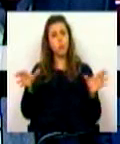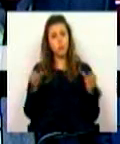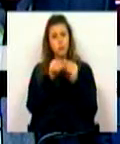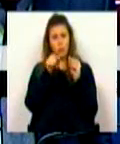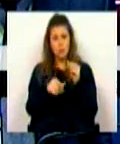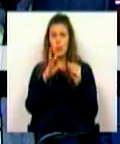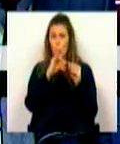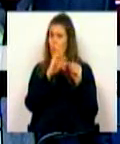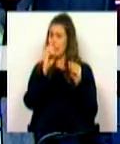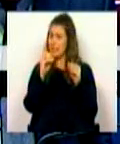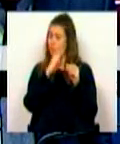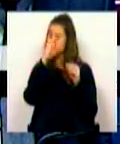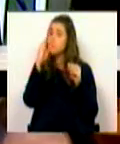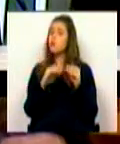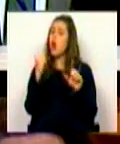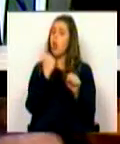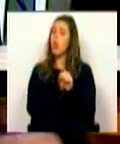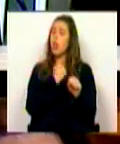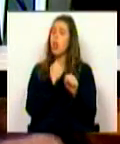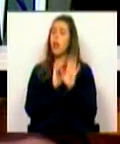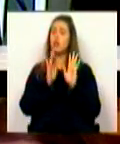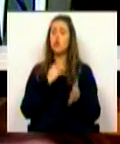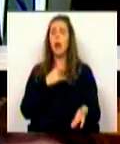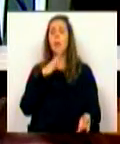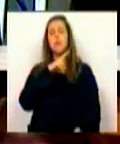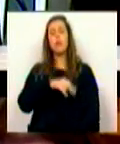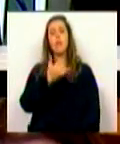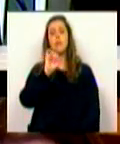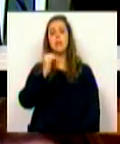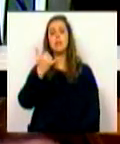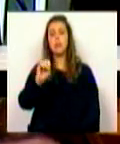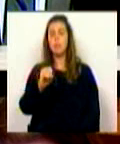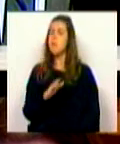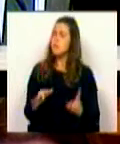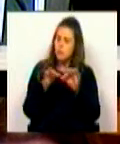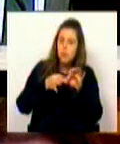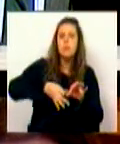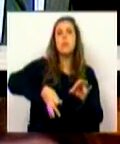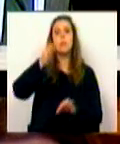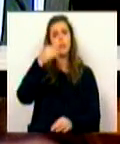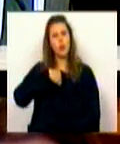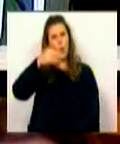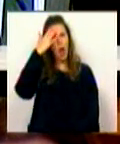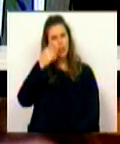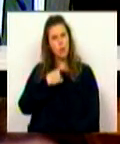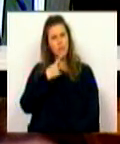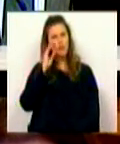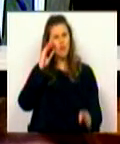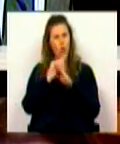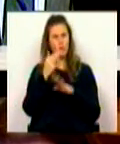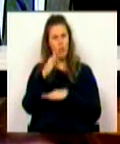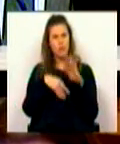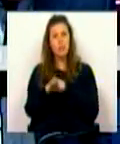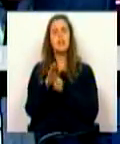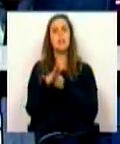são 40% de execução no Portugal 2020. Finalmente, creio que era a última questão que tinha sido